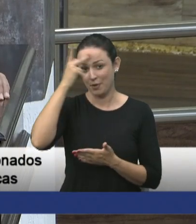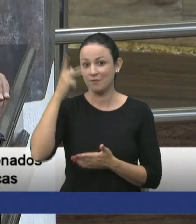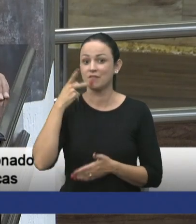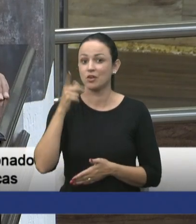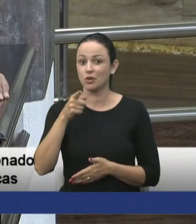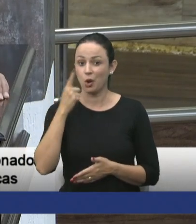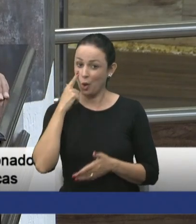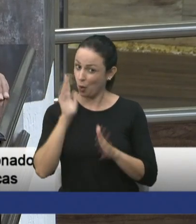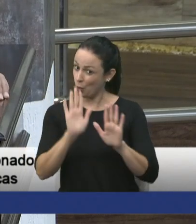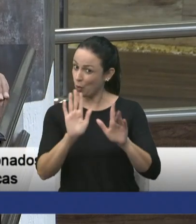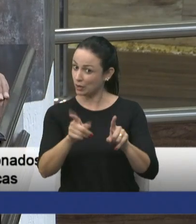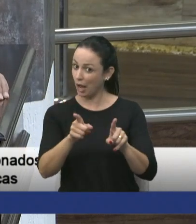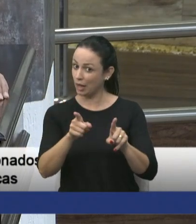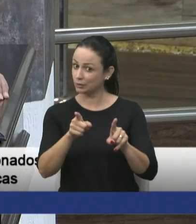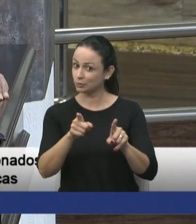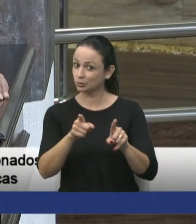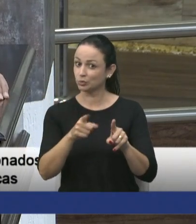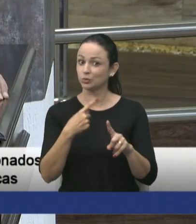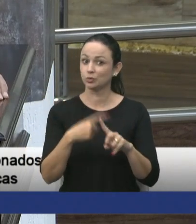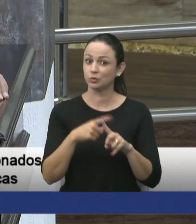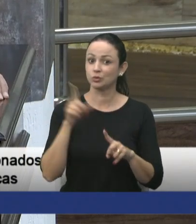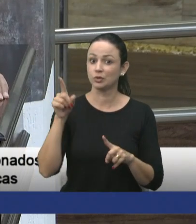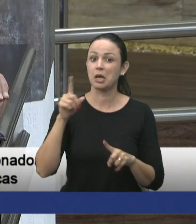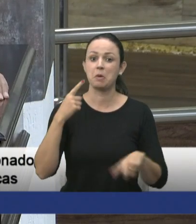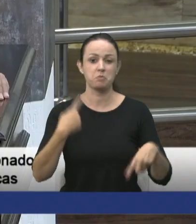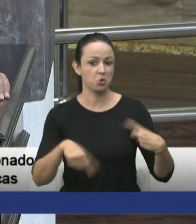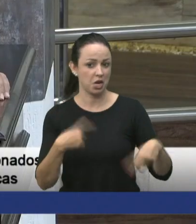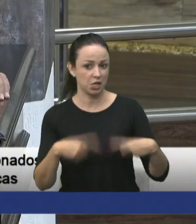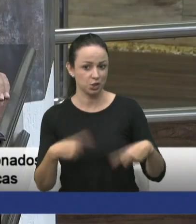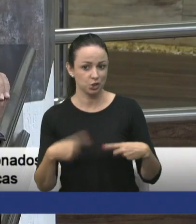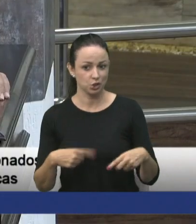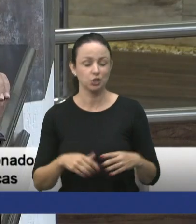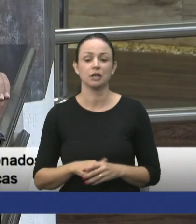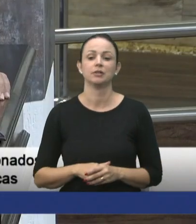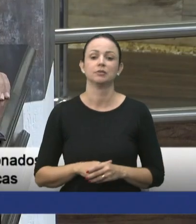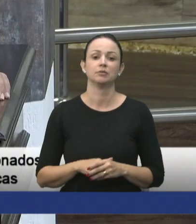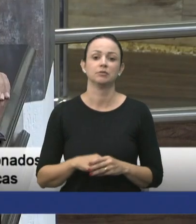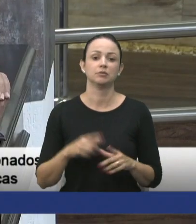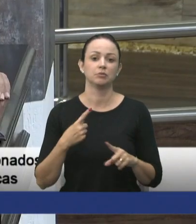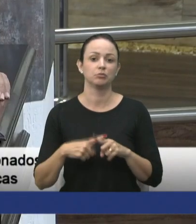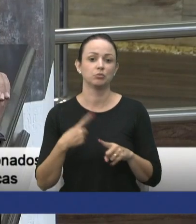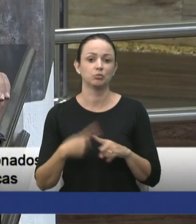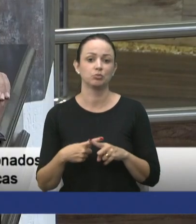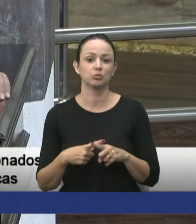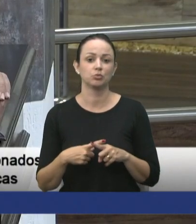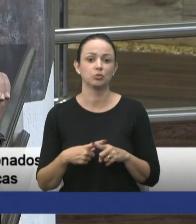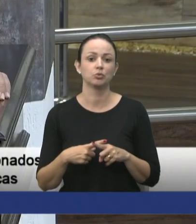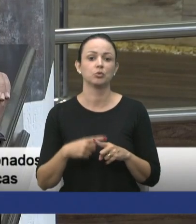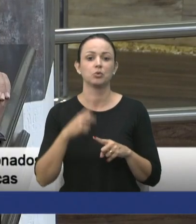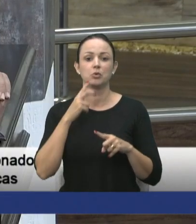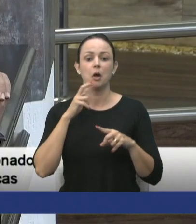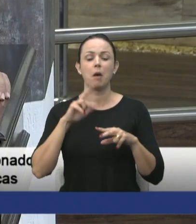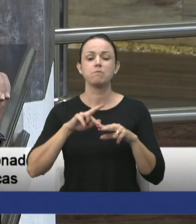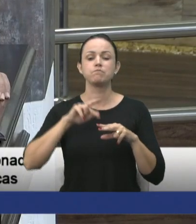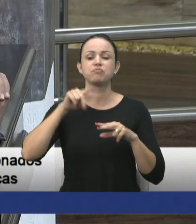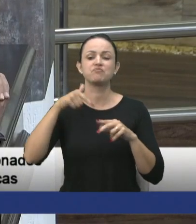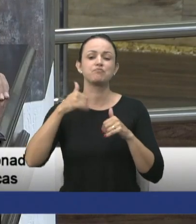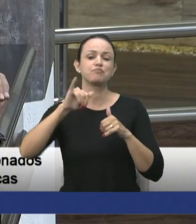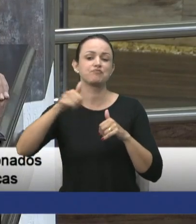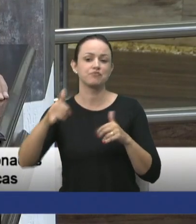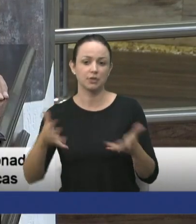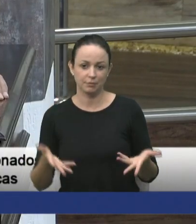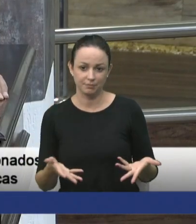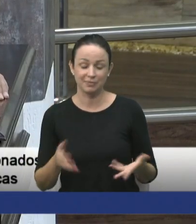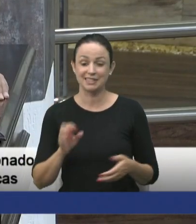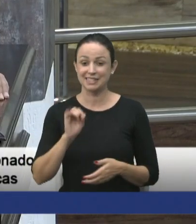Paulinho, toma cuidado, porque vai ser política, porque vai ser às vezes assim trampolim. Mas gente, se a gente